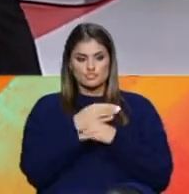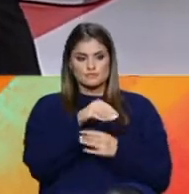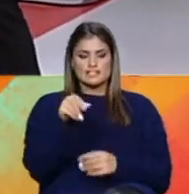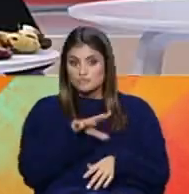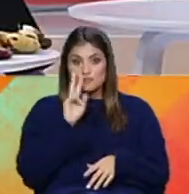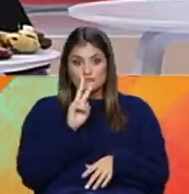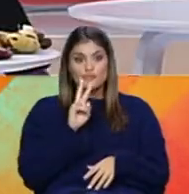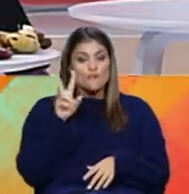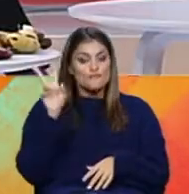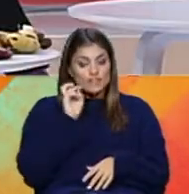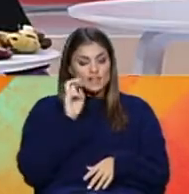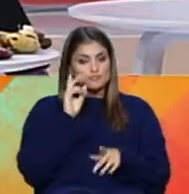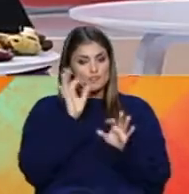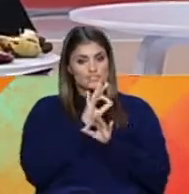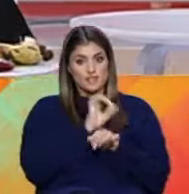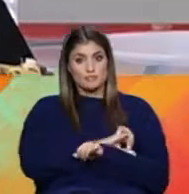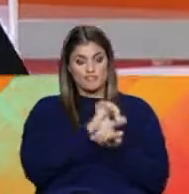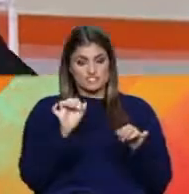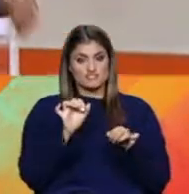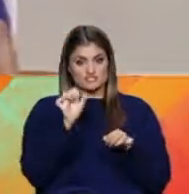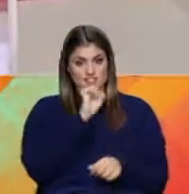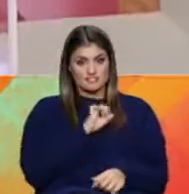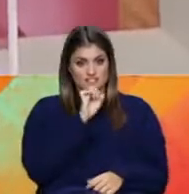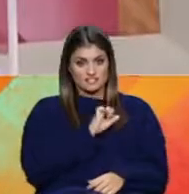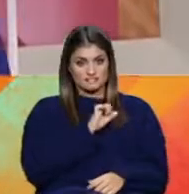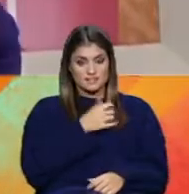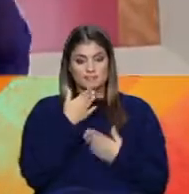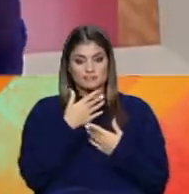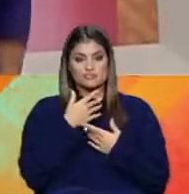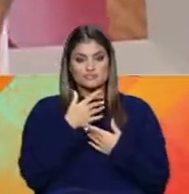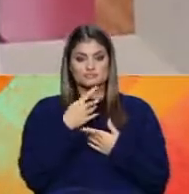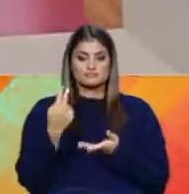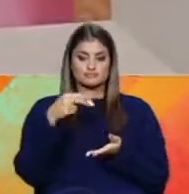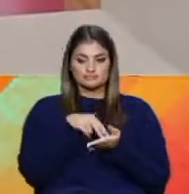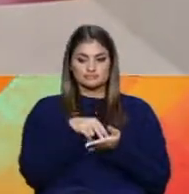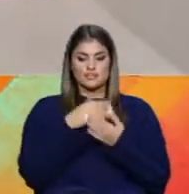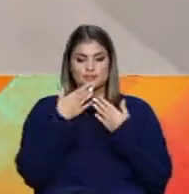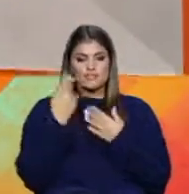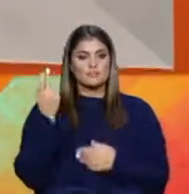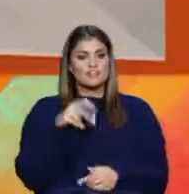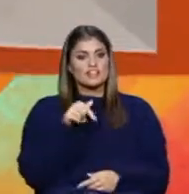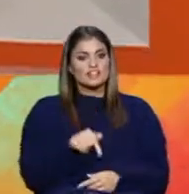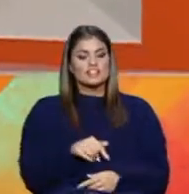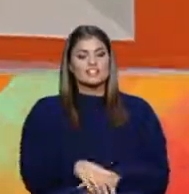especiarias. Cantada para vocês. Pedimos, por favor, que se desloquem. Obrigado por virem. Vocês vão encerrar o programa.